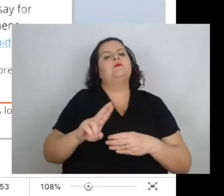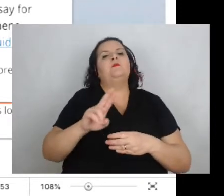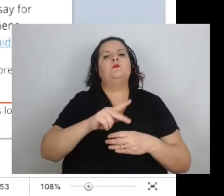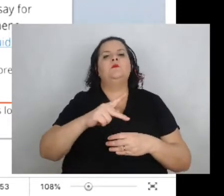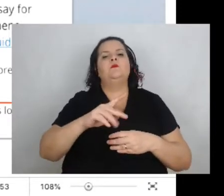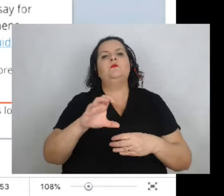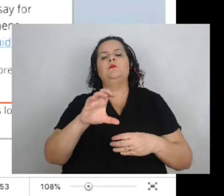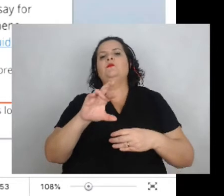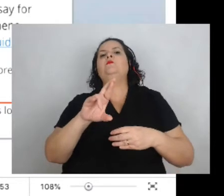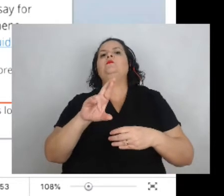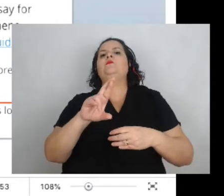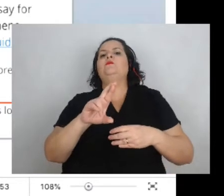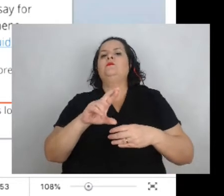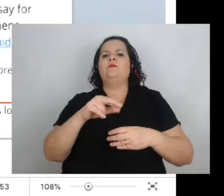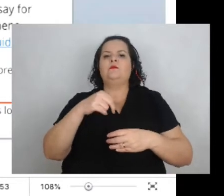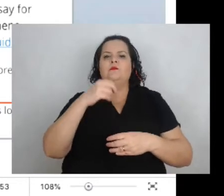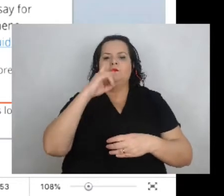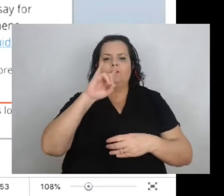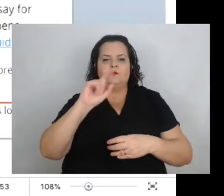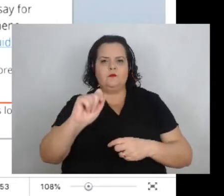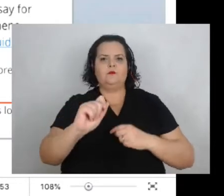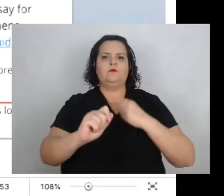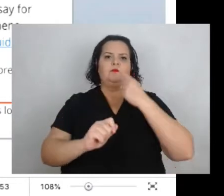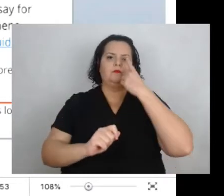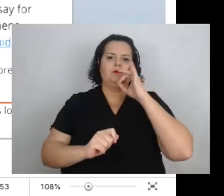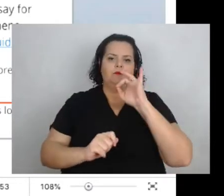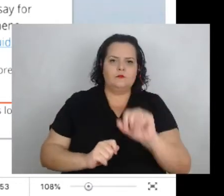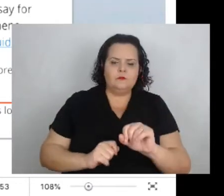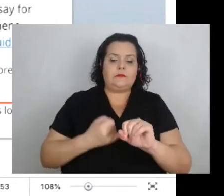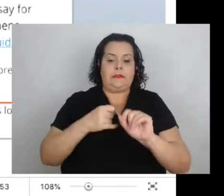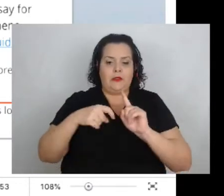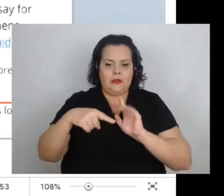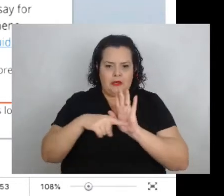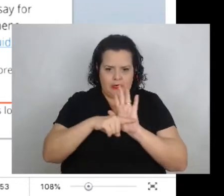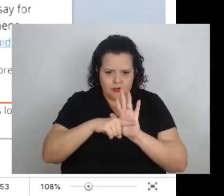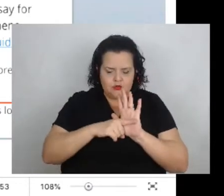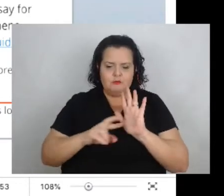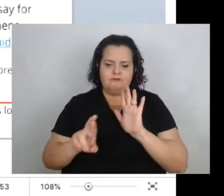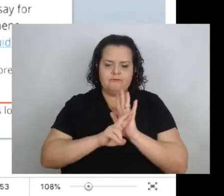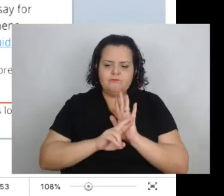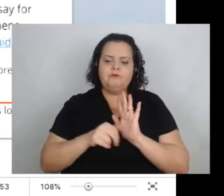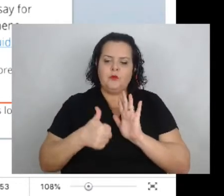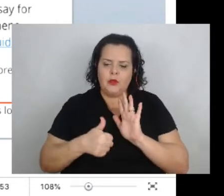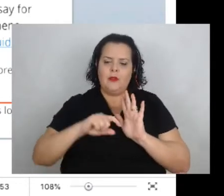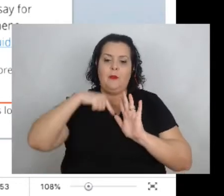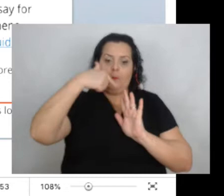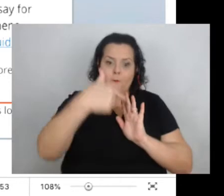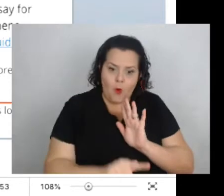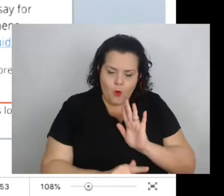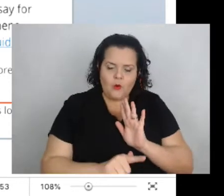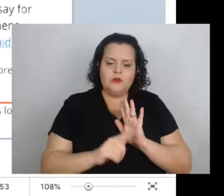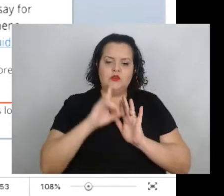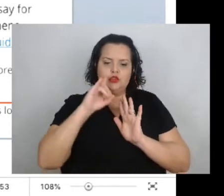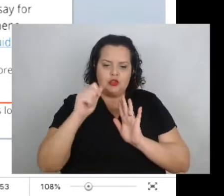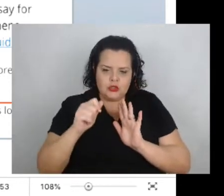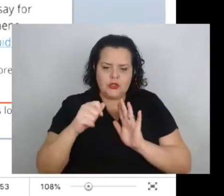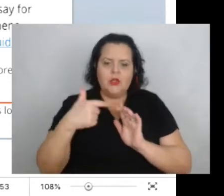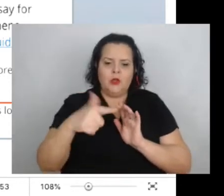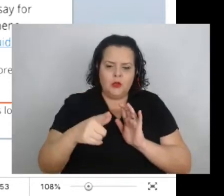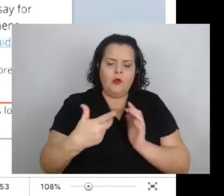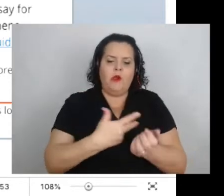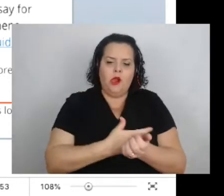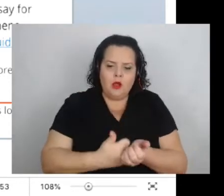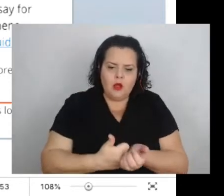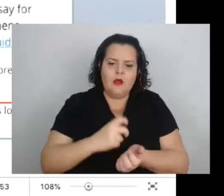24 horas, sendo negativo, poderiam ser liberados, mas ele faz a ressalva que, em algumas situações,